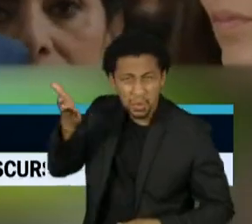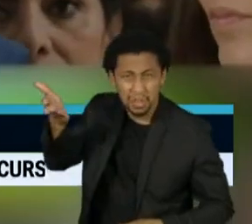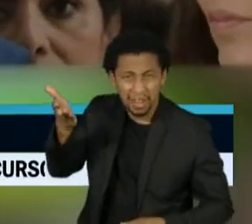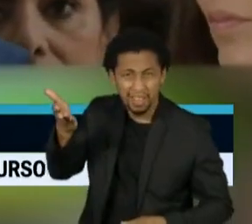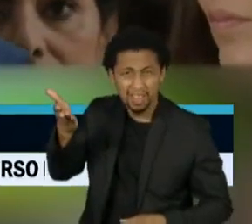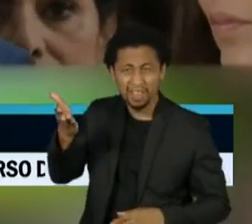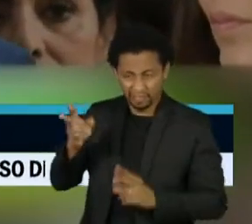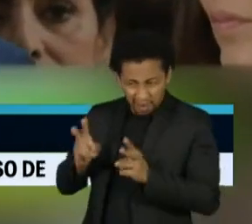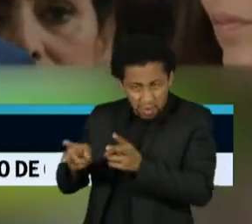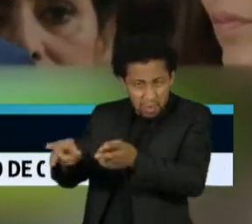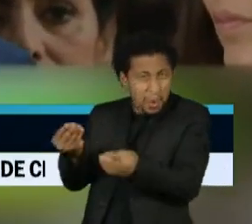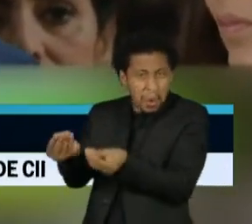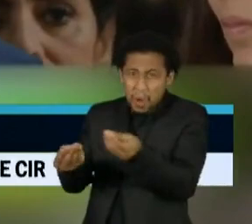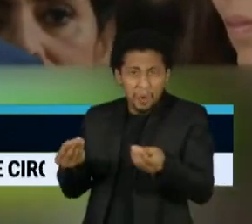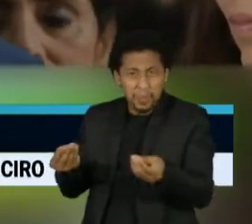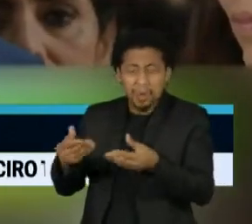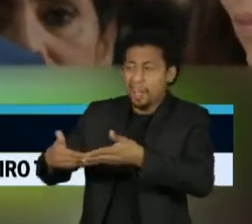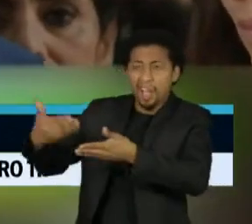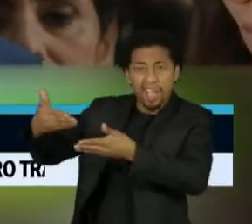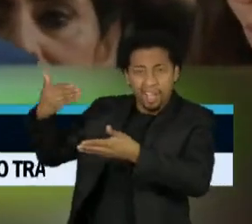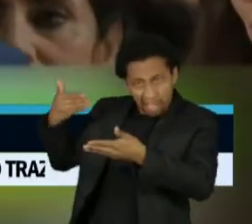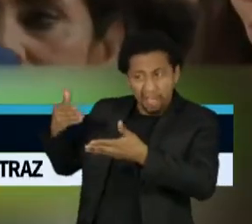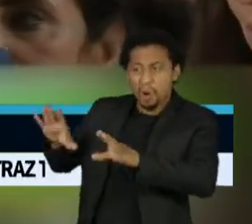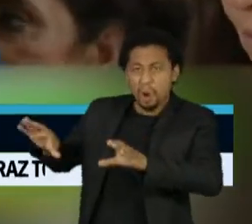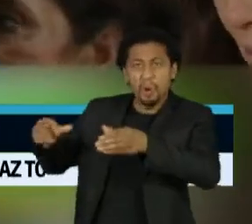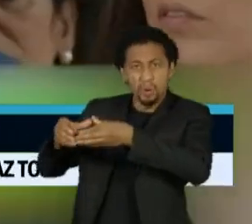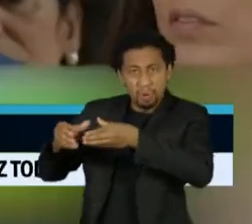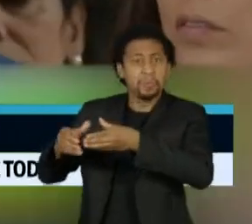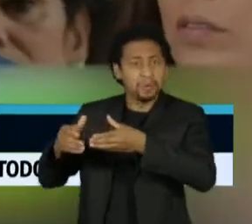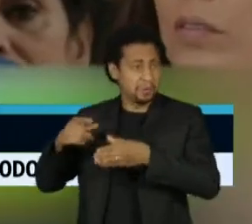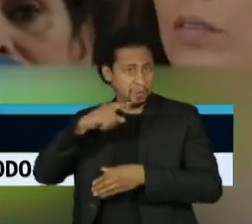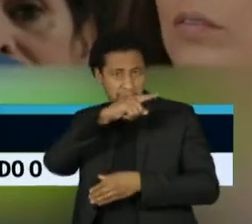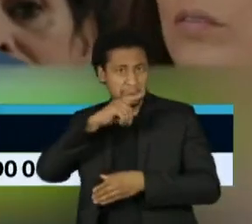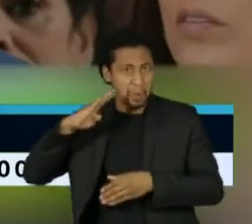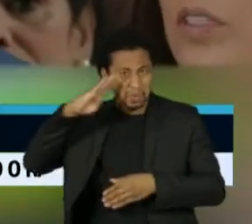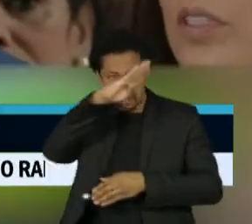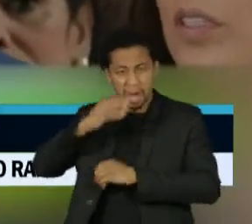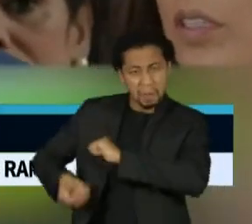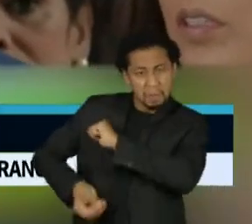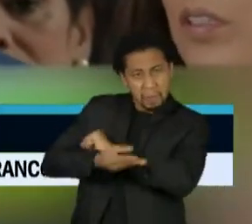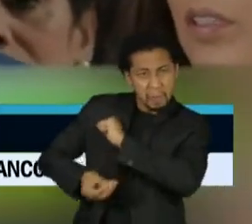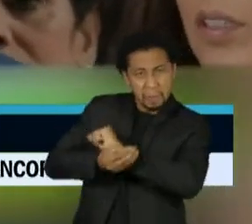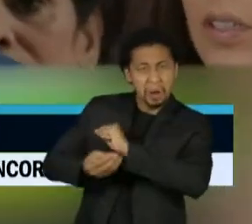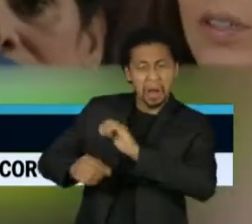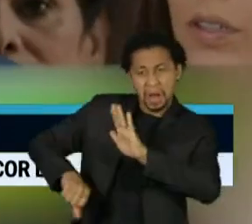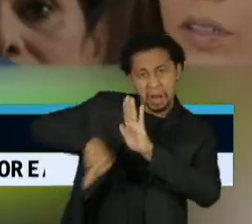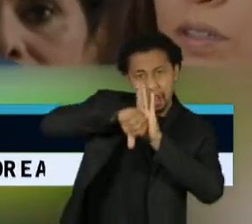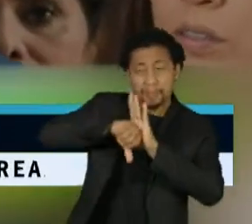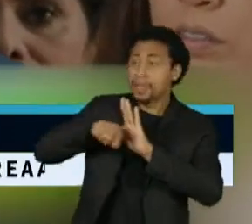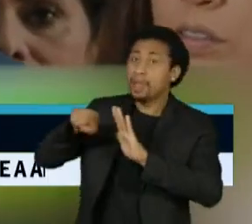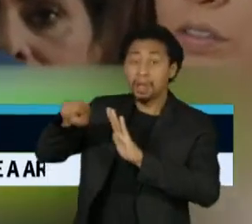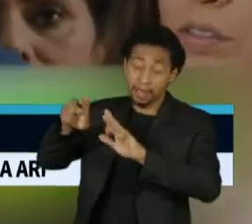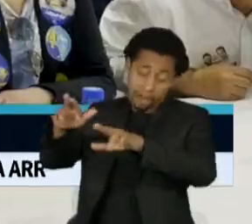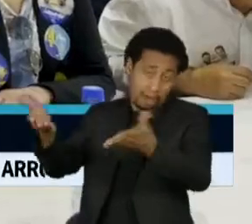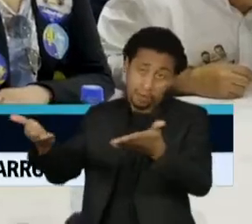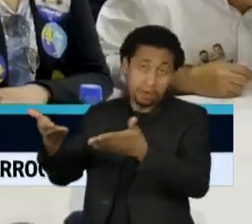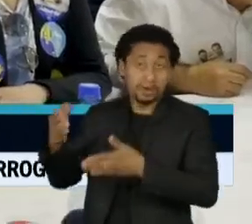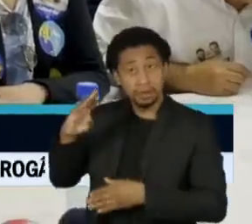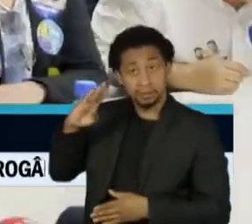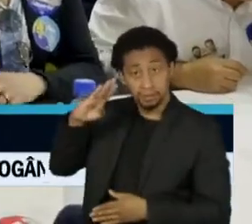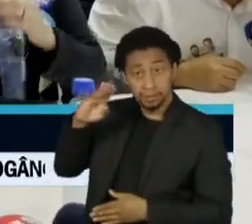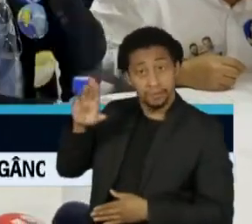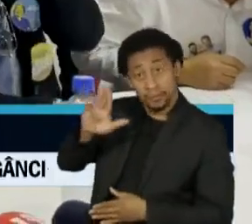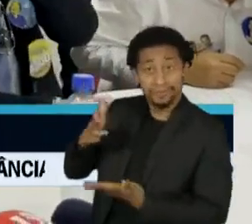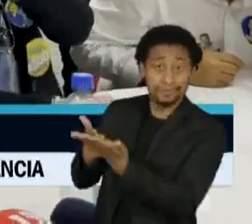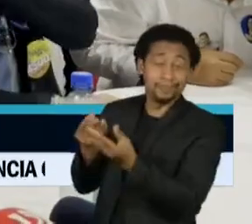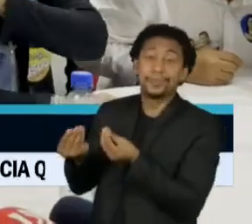decadência se não fossem os desatinos criminosos de Bolsonaro. Embalam tudo no falso argumento do voto útil.